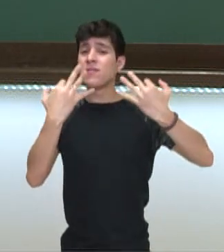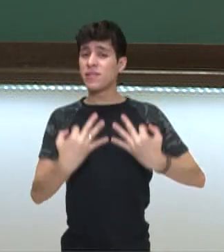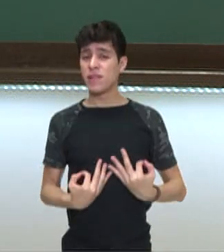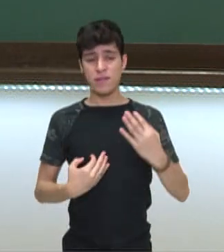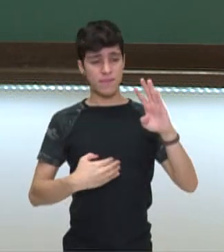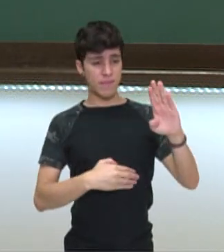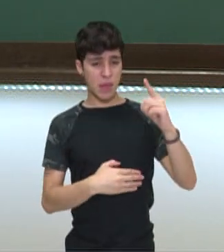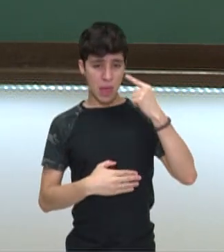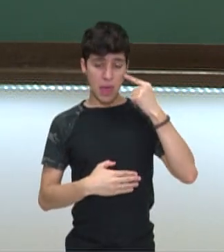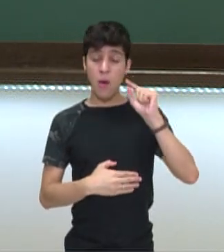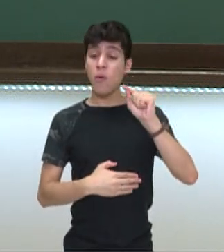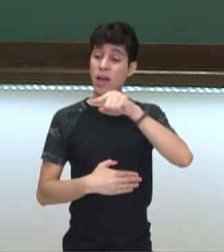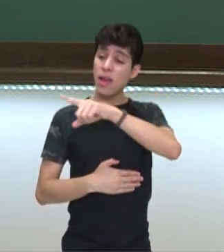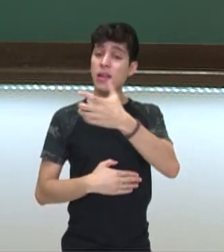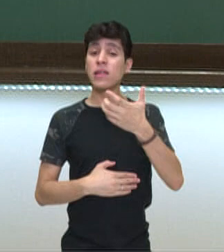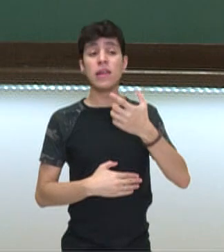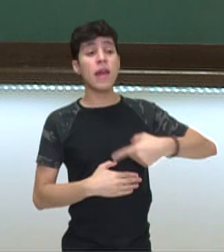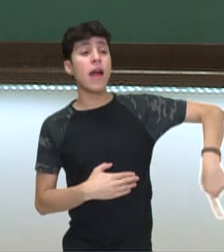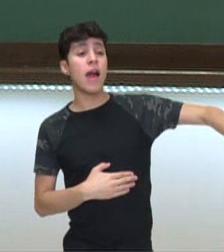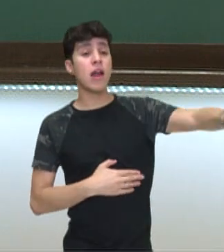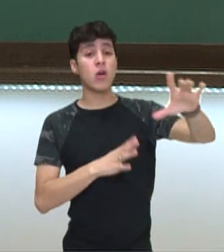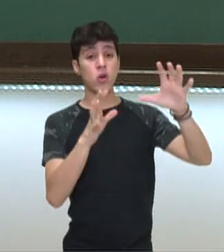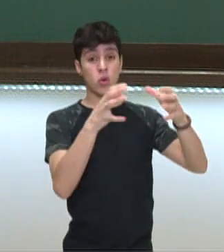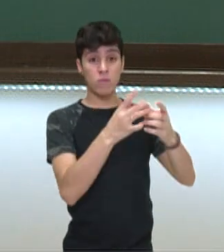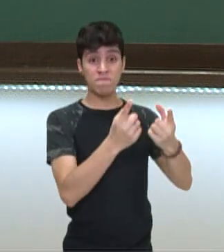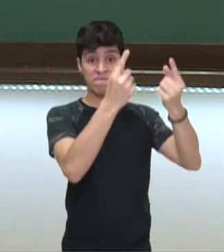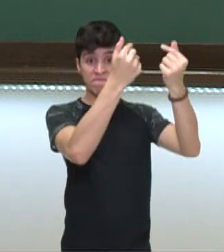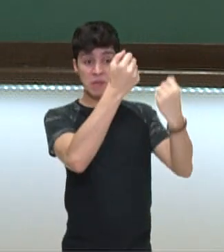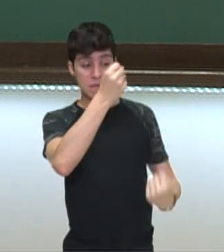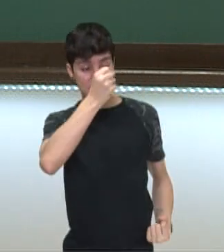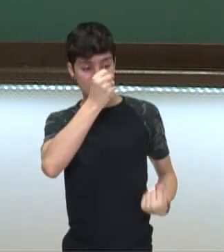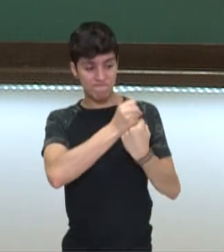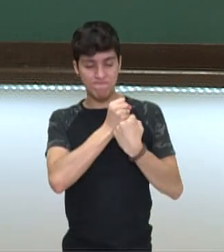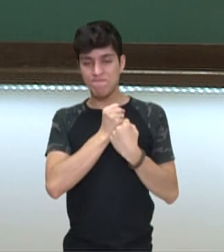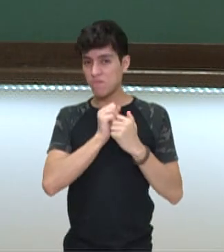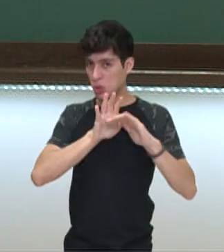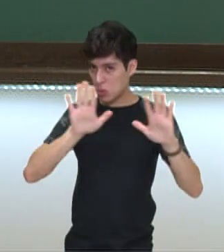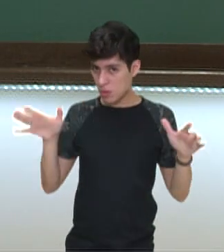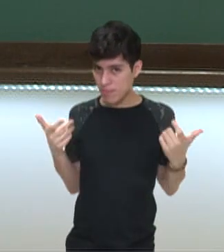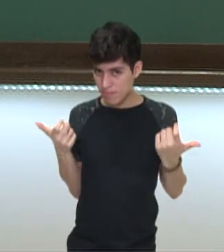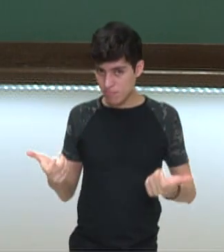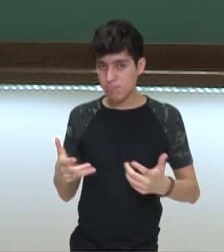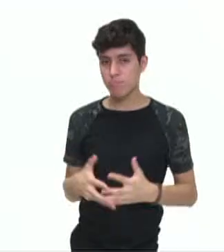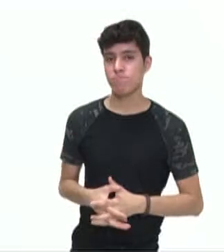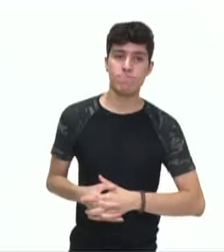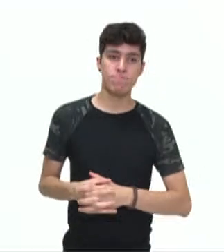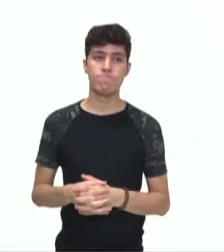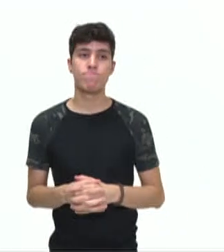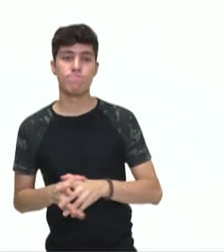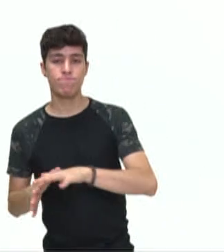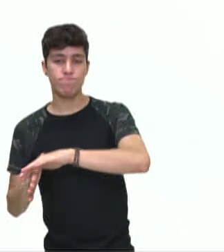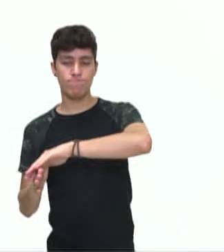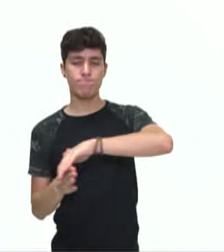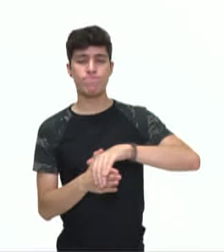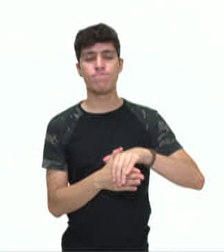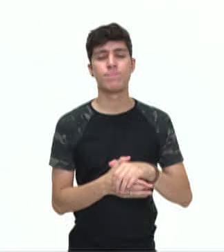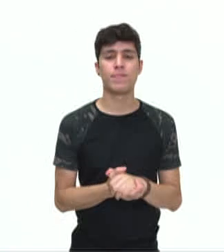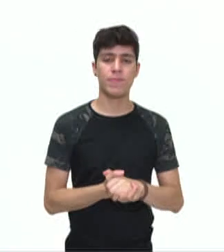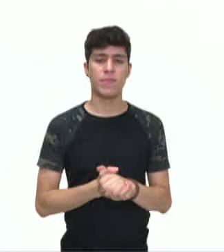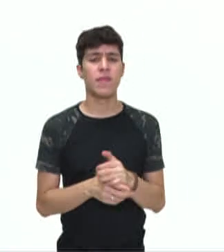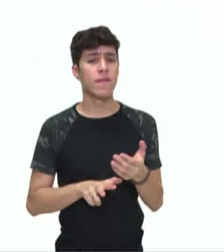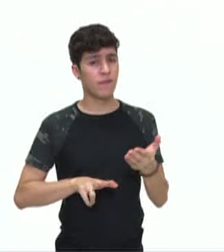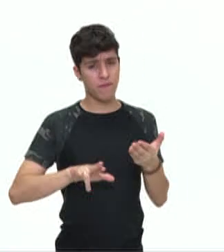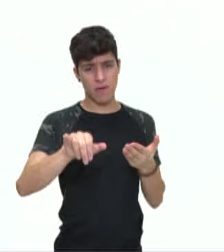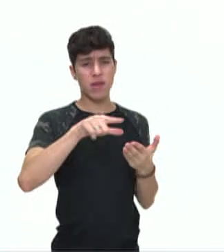B, o apoio das elites locais, das oligarquias regionais. Algumas coisas aí vão ter